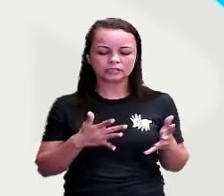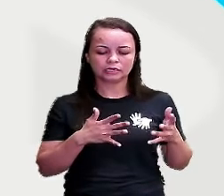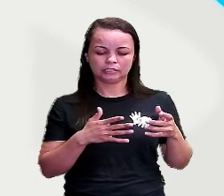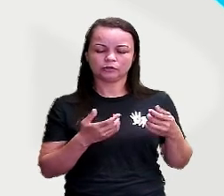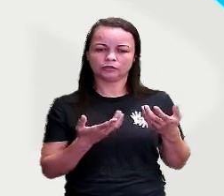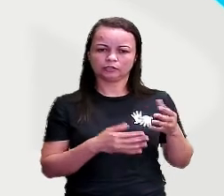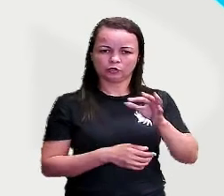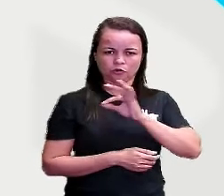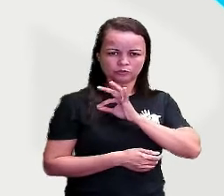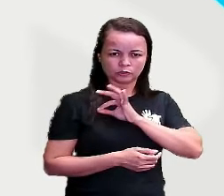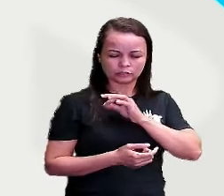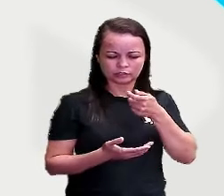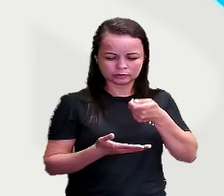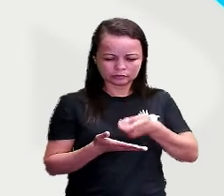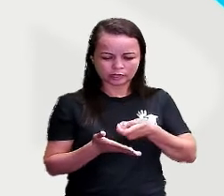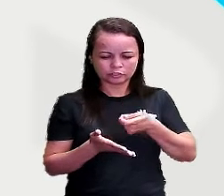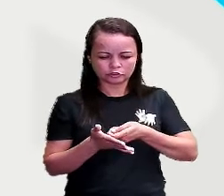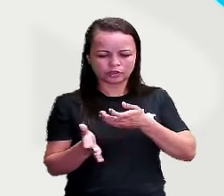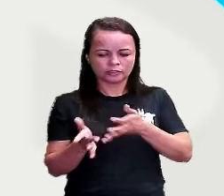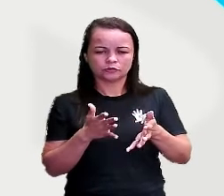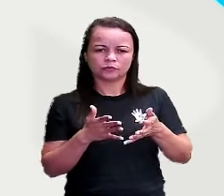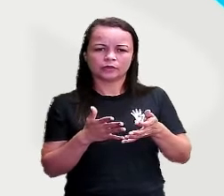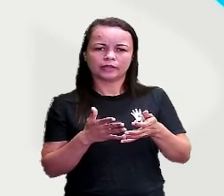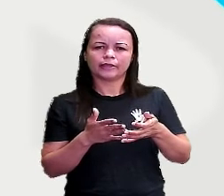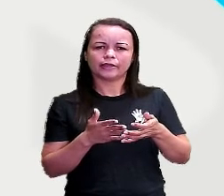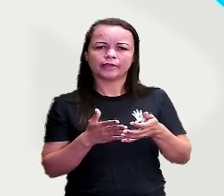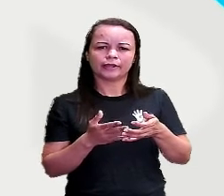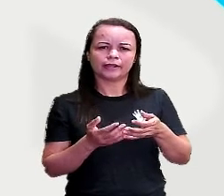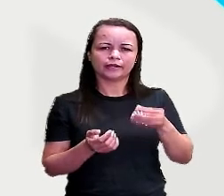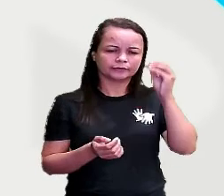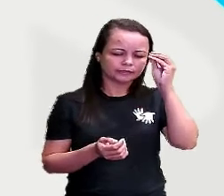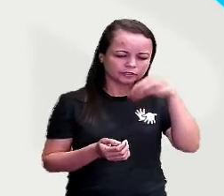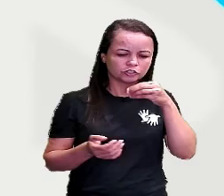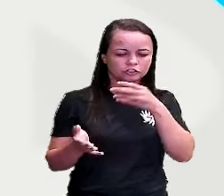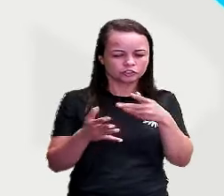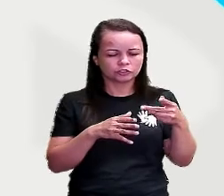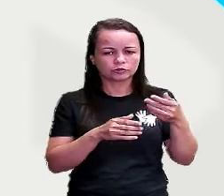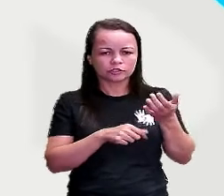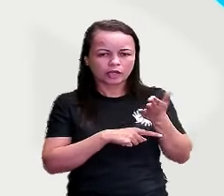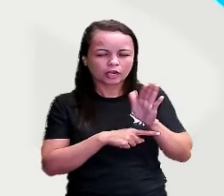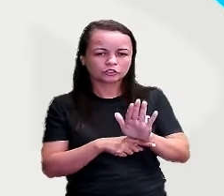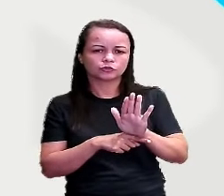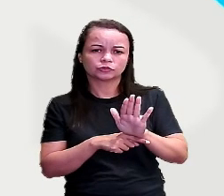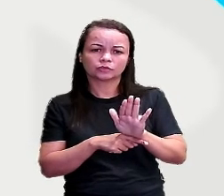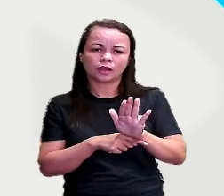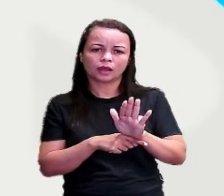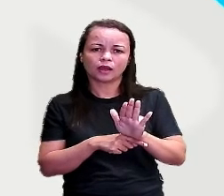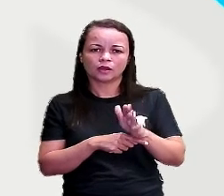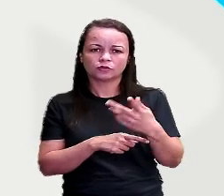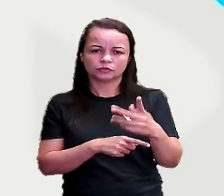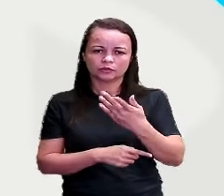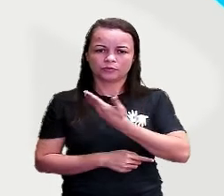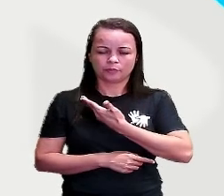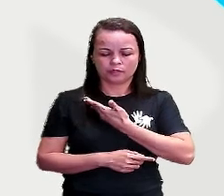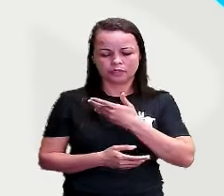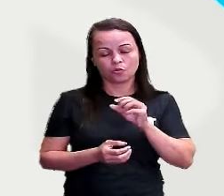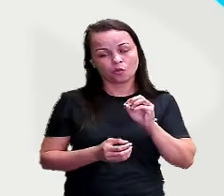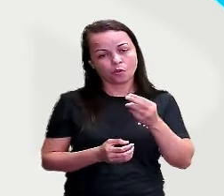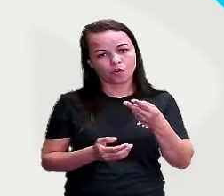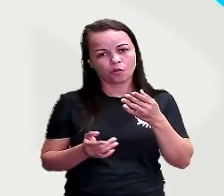sargento, ele desistiu de ajudar o seu companheiro ou achou que o sargento não fosse talentoso.